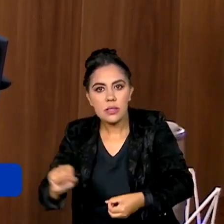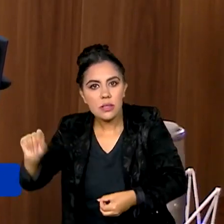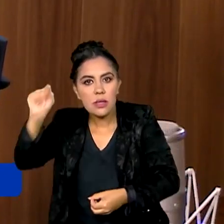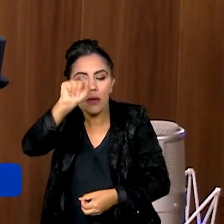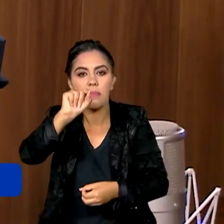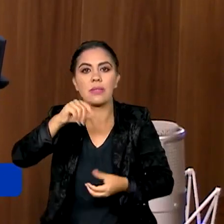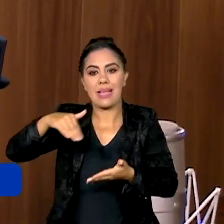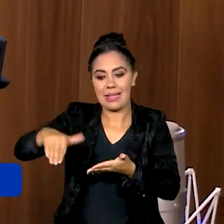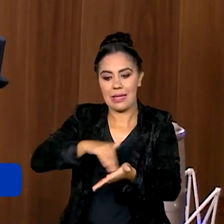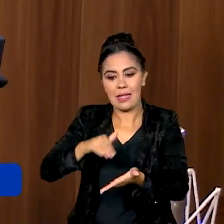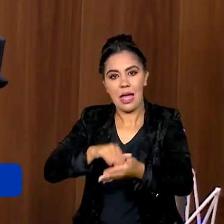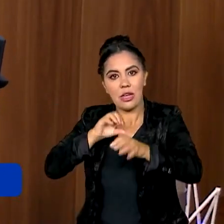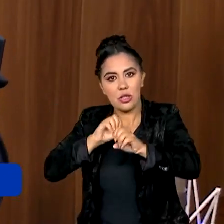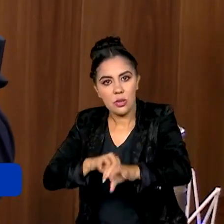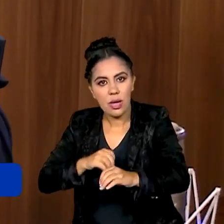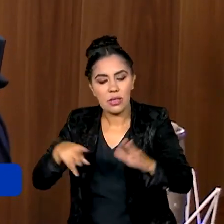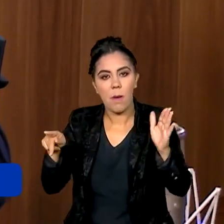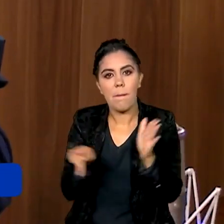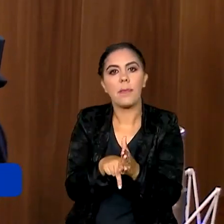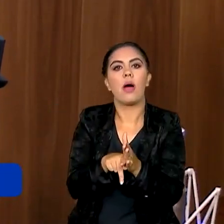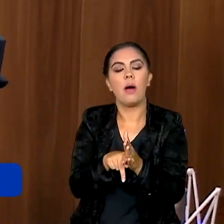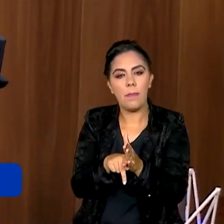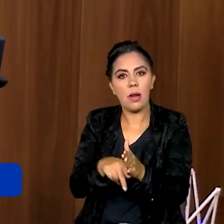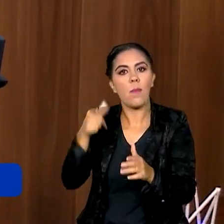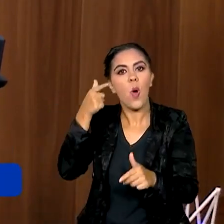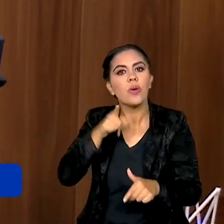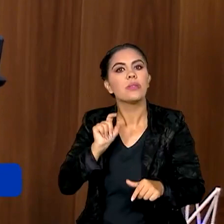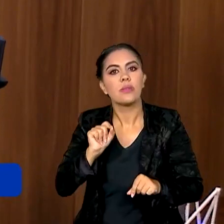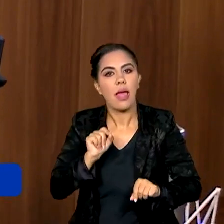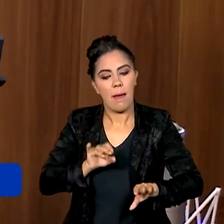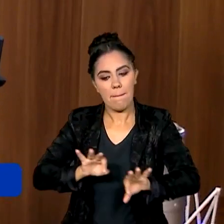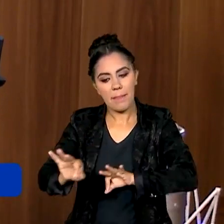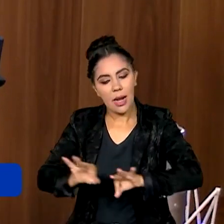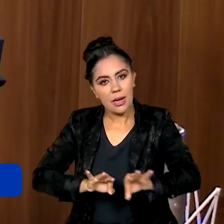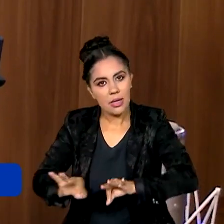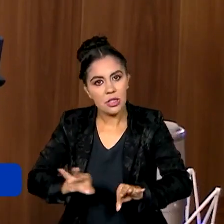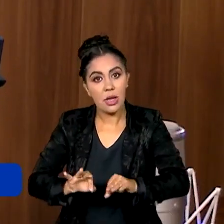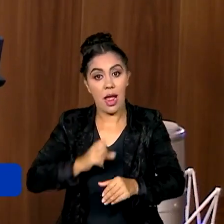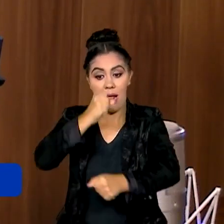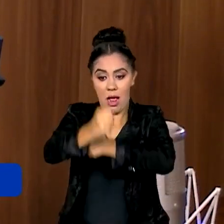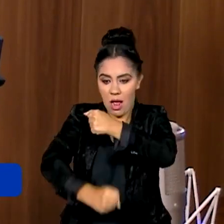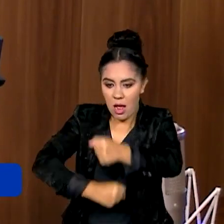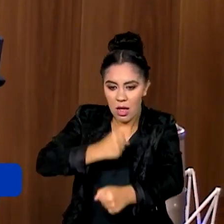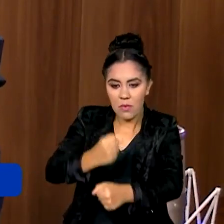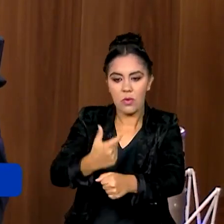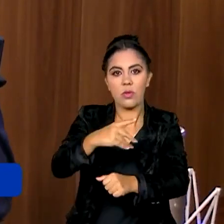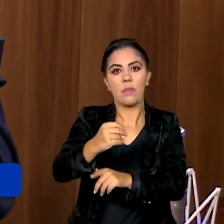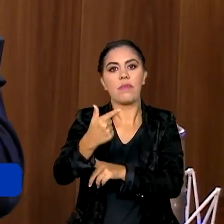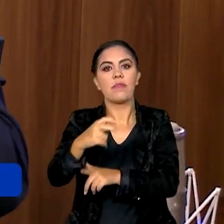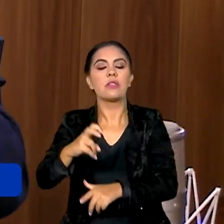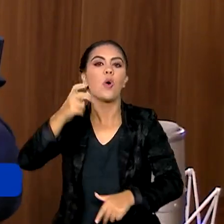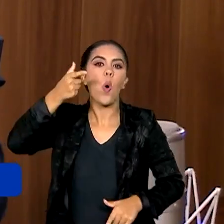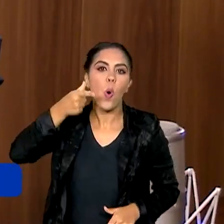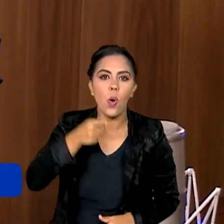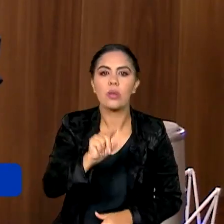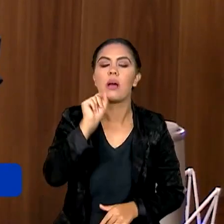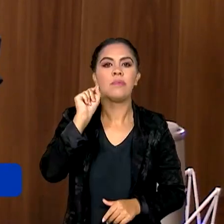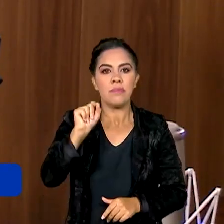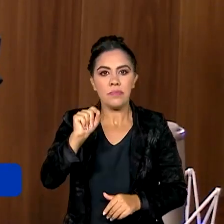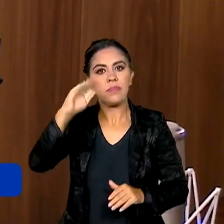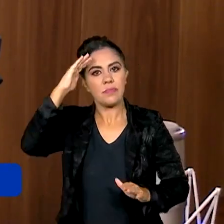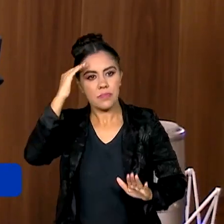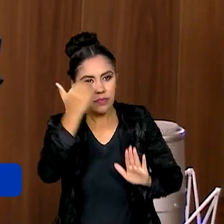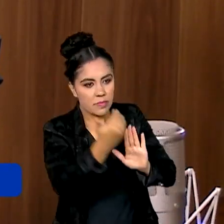se organizar, planejar e no ano de 2025 já iniciar o ano letivo, atendendo o